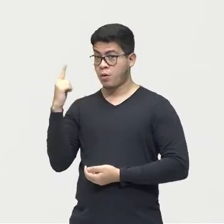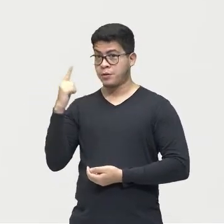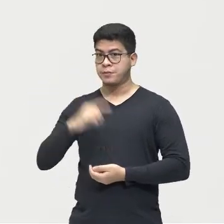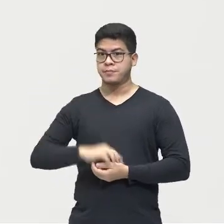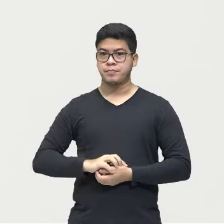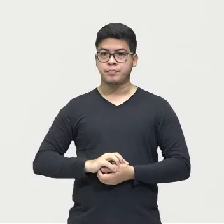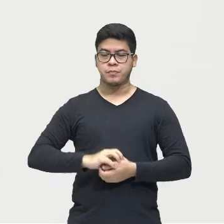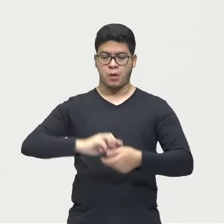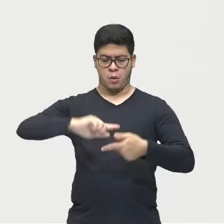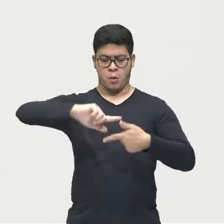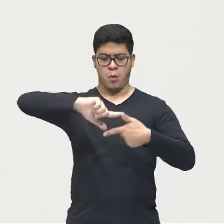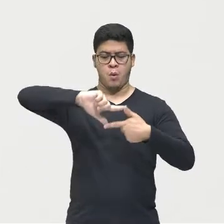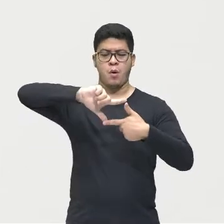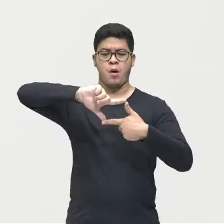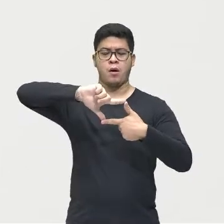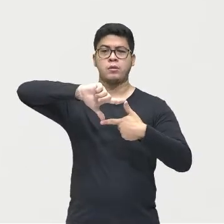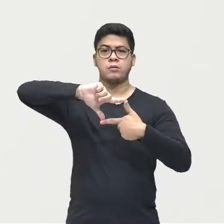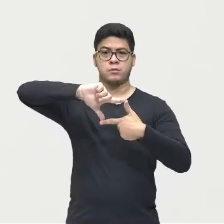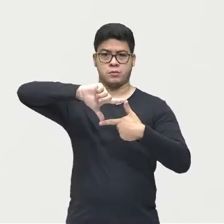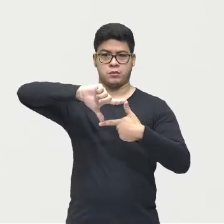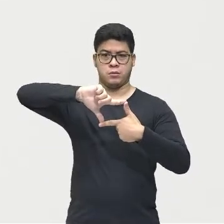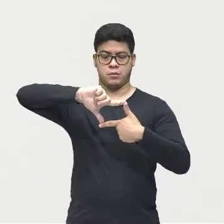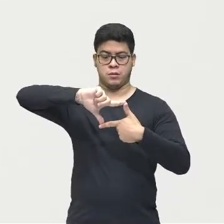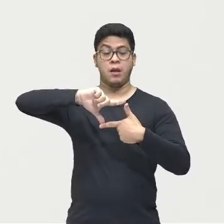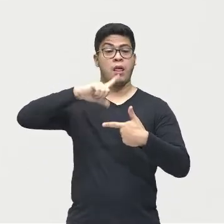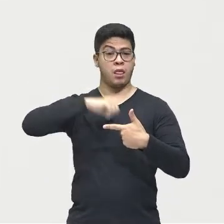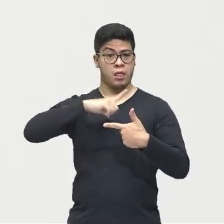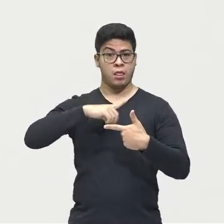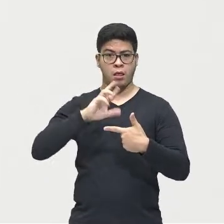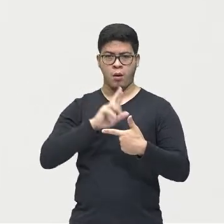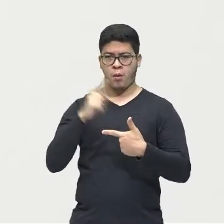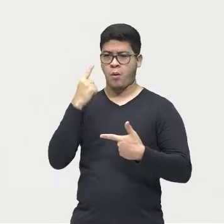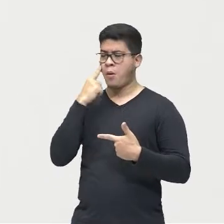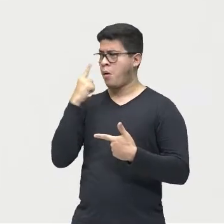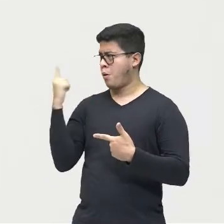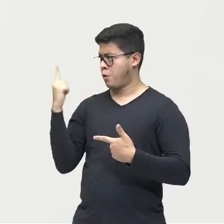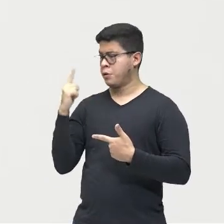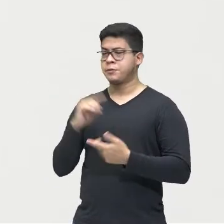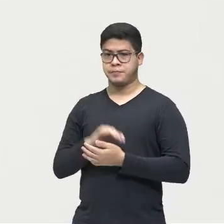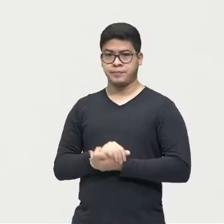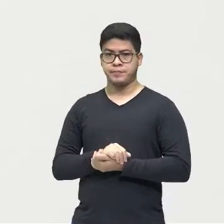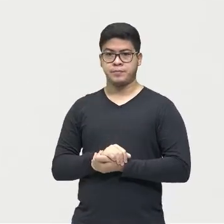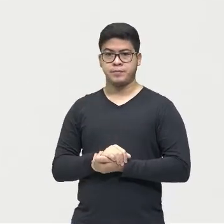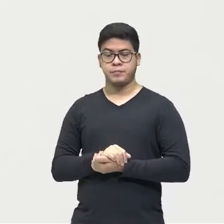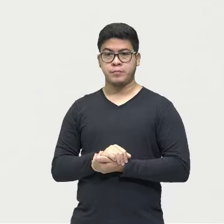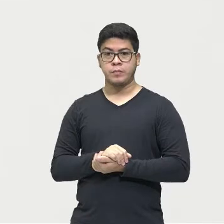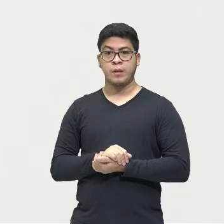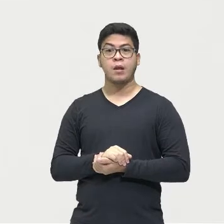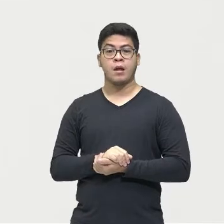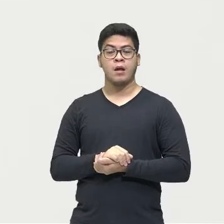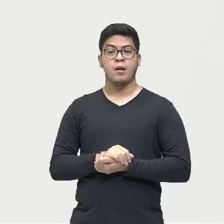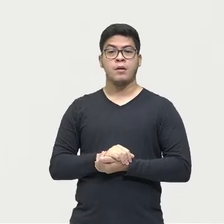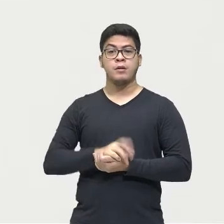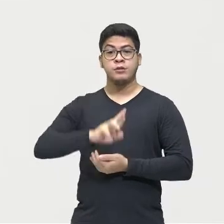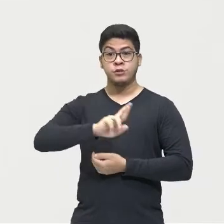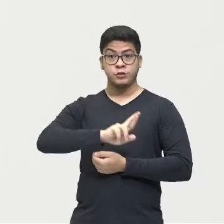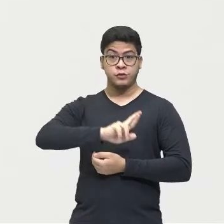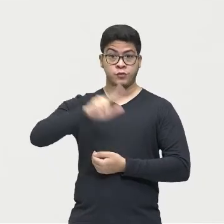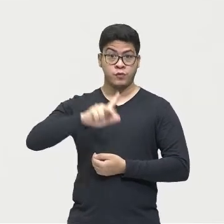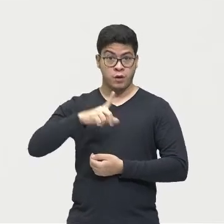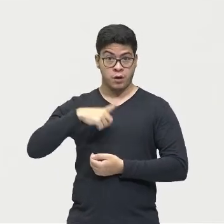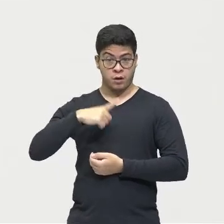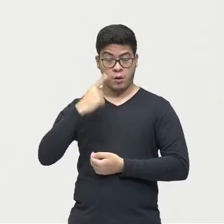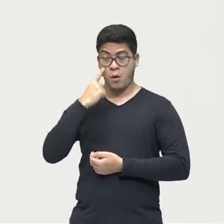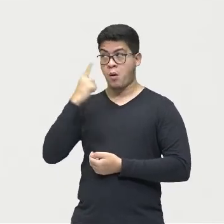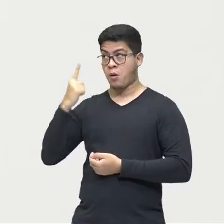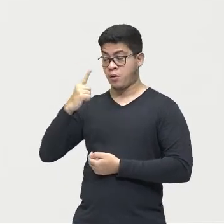retos e lados diferentes, que é esse cidadão aqui, ó. Então, quando nós falamos que os lados opostos são paralelos,